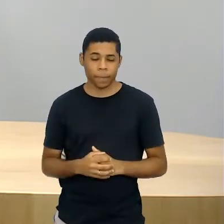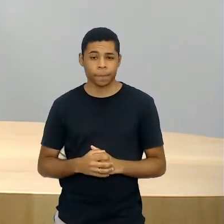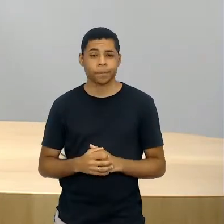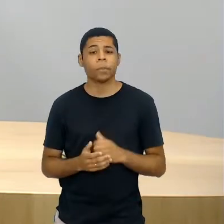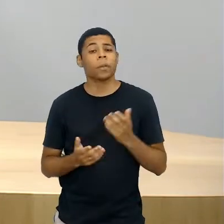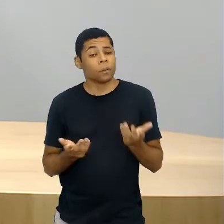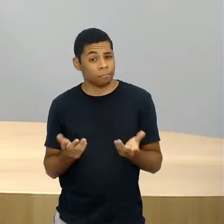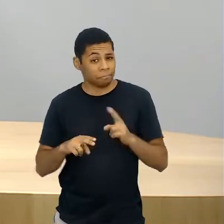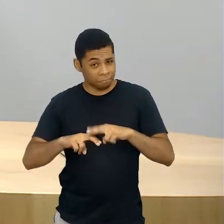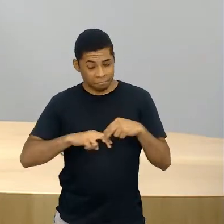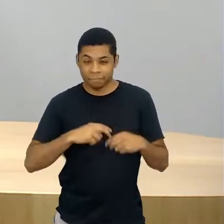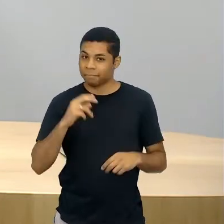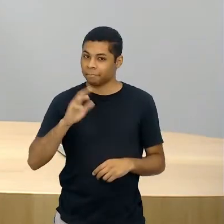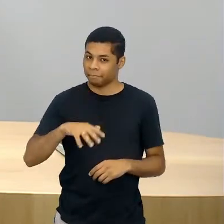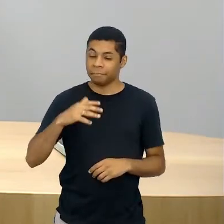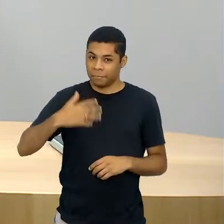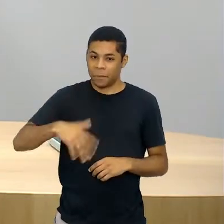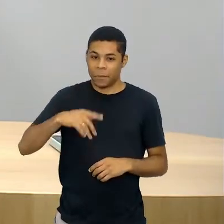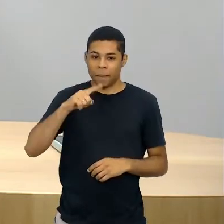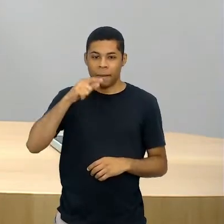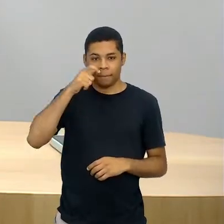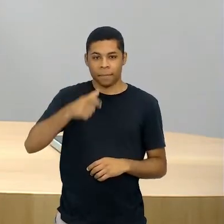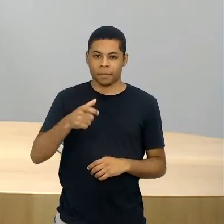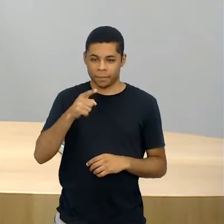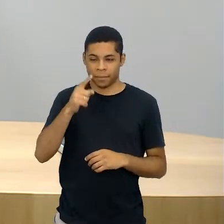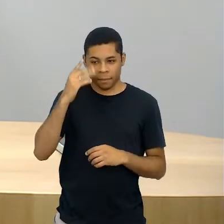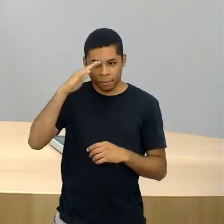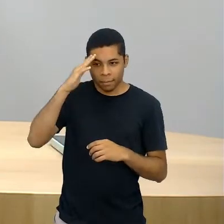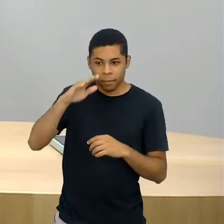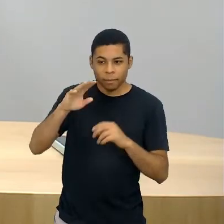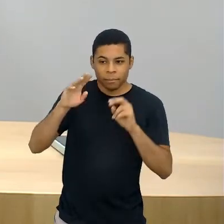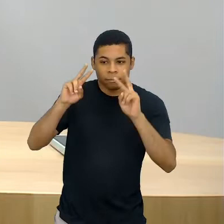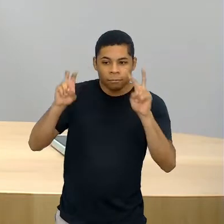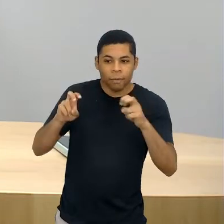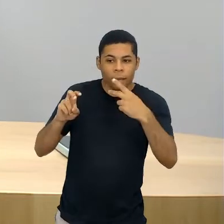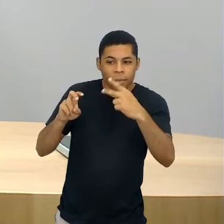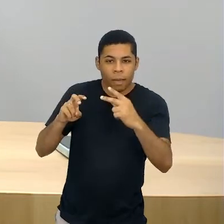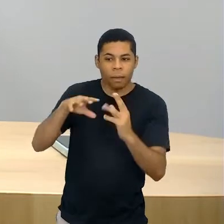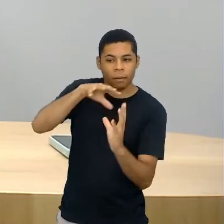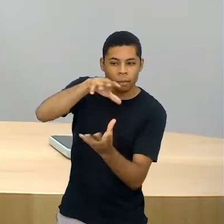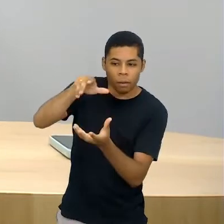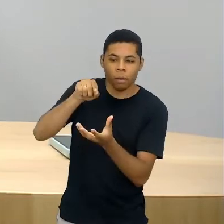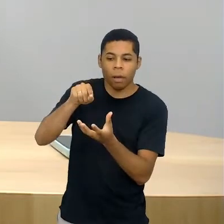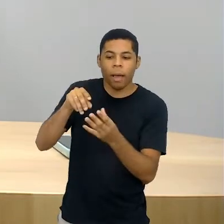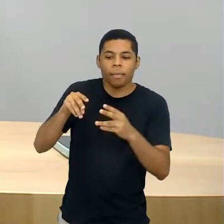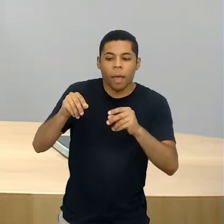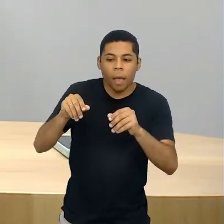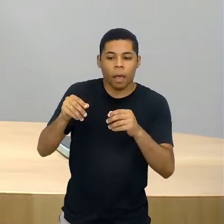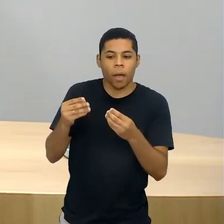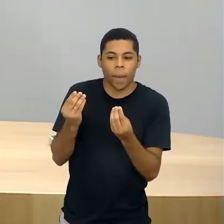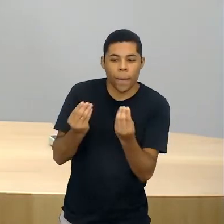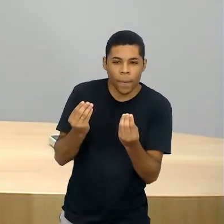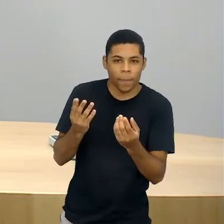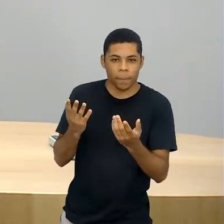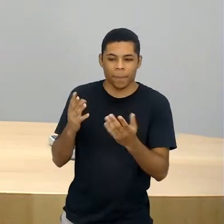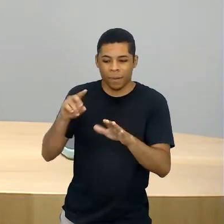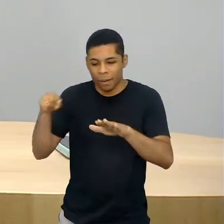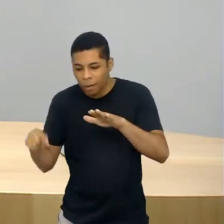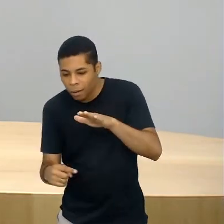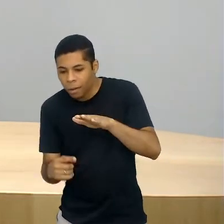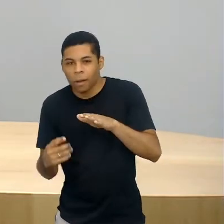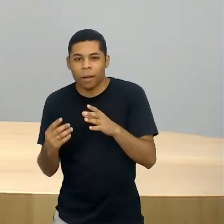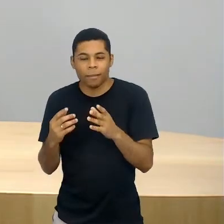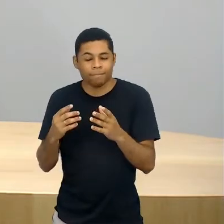interessante esse componente 3 aí, na qual nós estamos falando aí de formação do solo, que vem desde o início